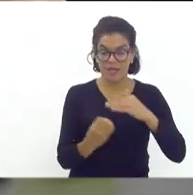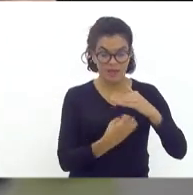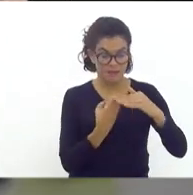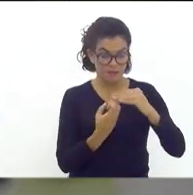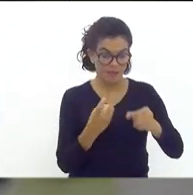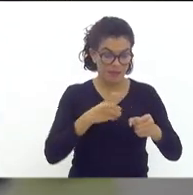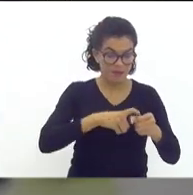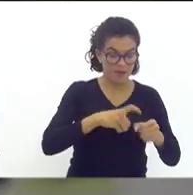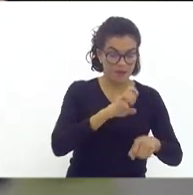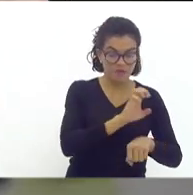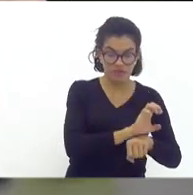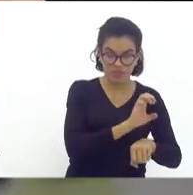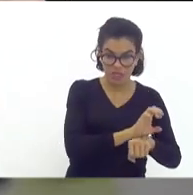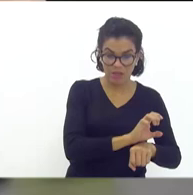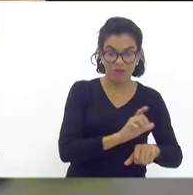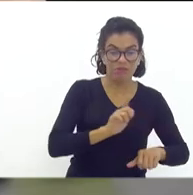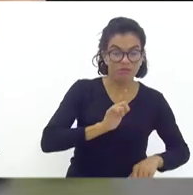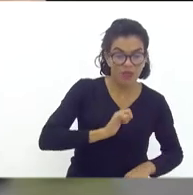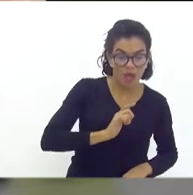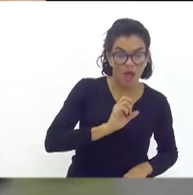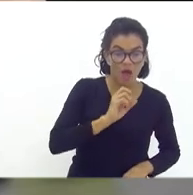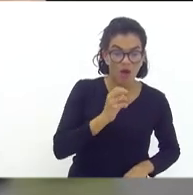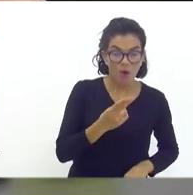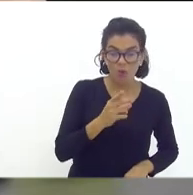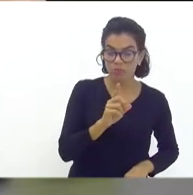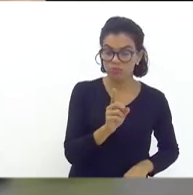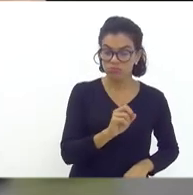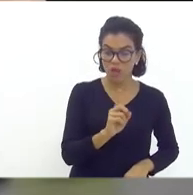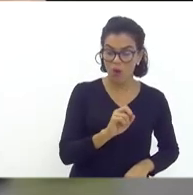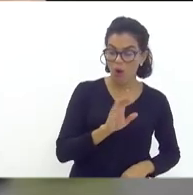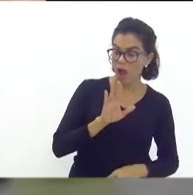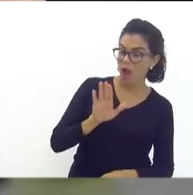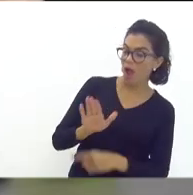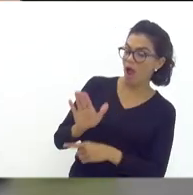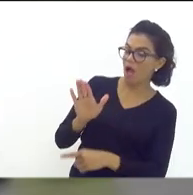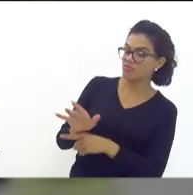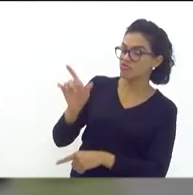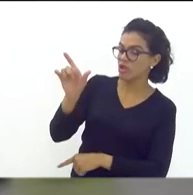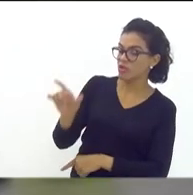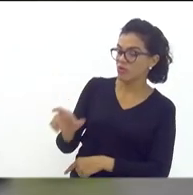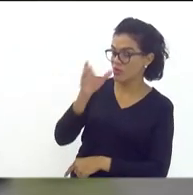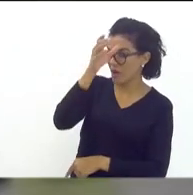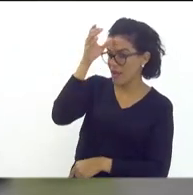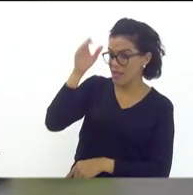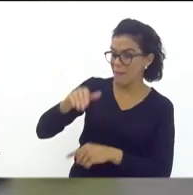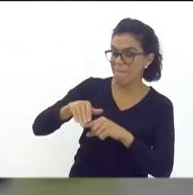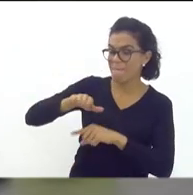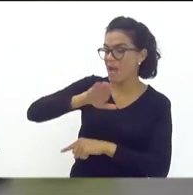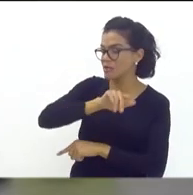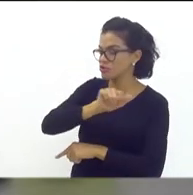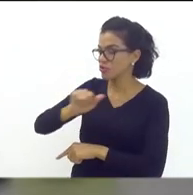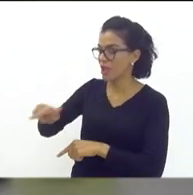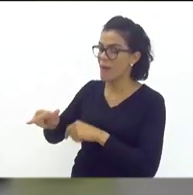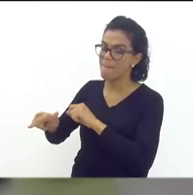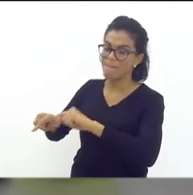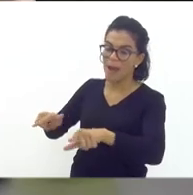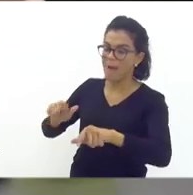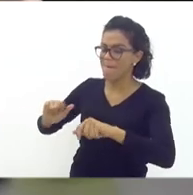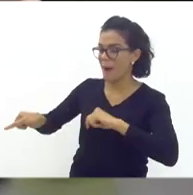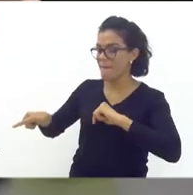está ou não beneficiando um determinado consumidor e com isso